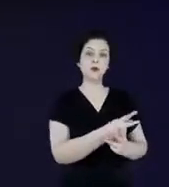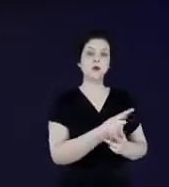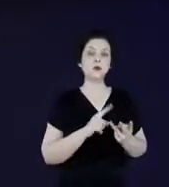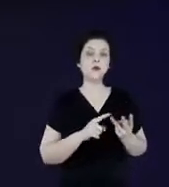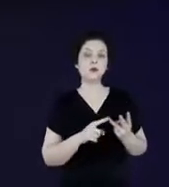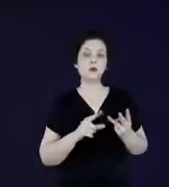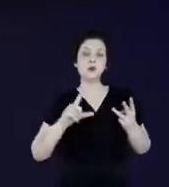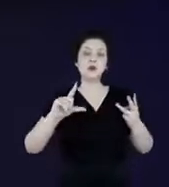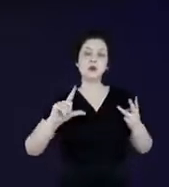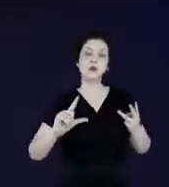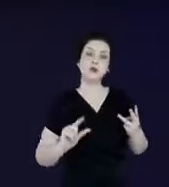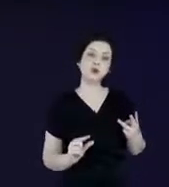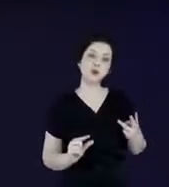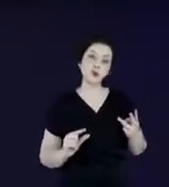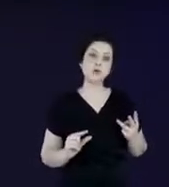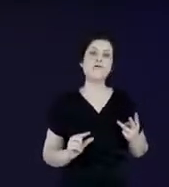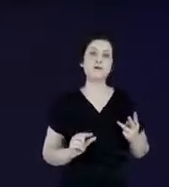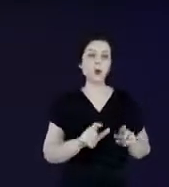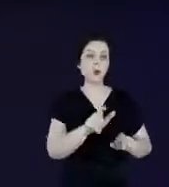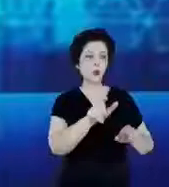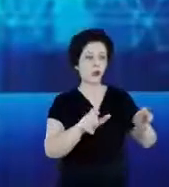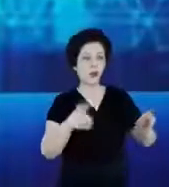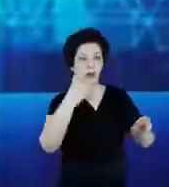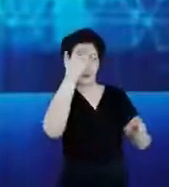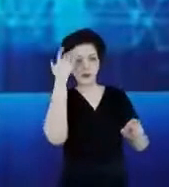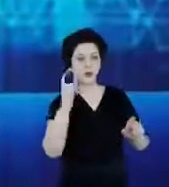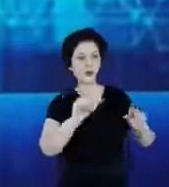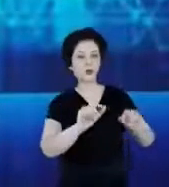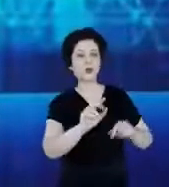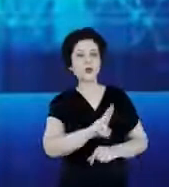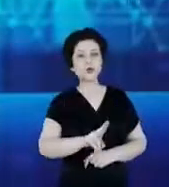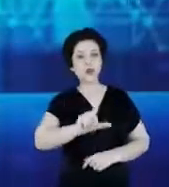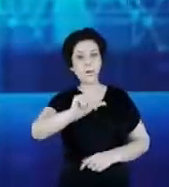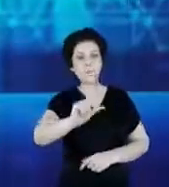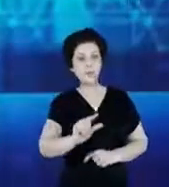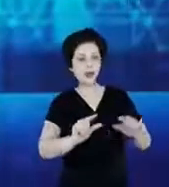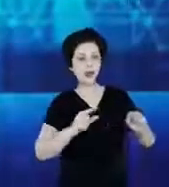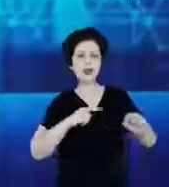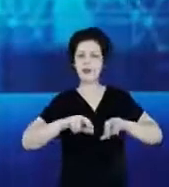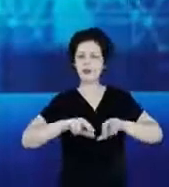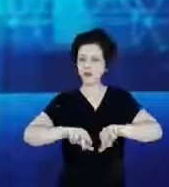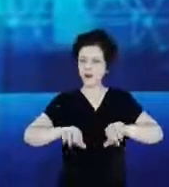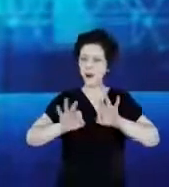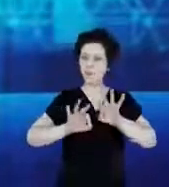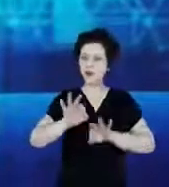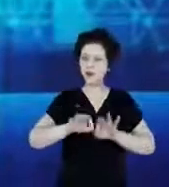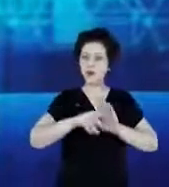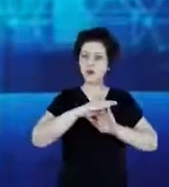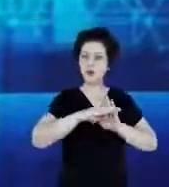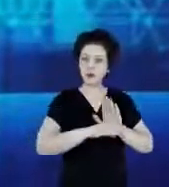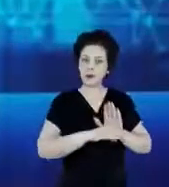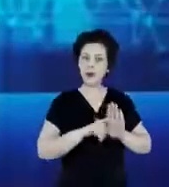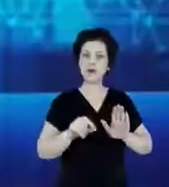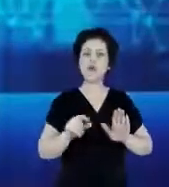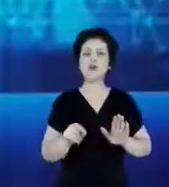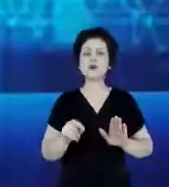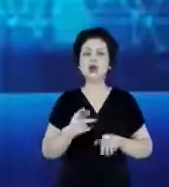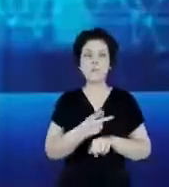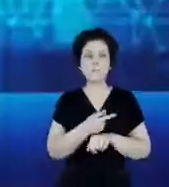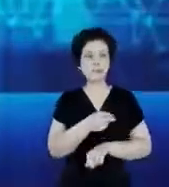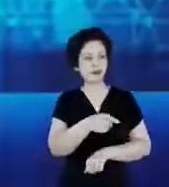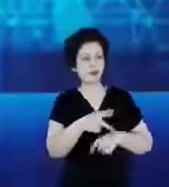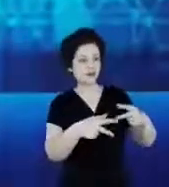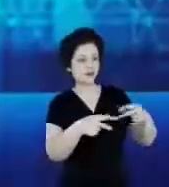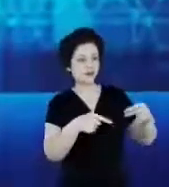reduzir consumo. E aí tiveram diversos programas, entre eles o programa que premia aquele consumidor